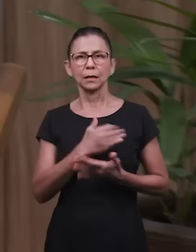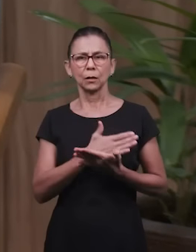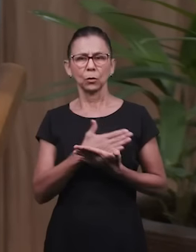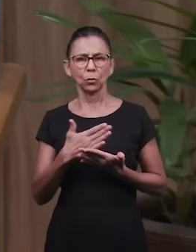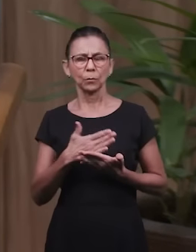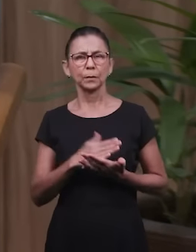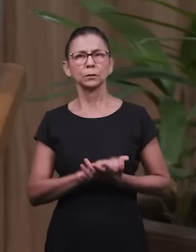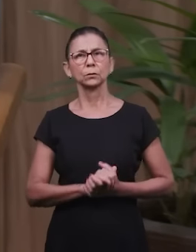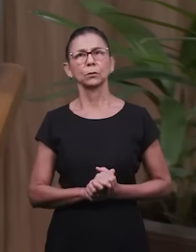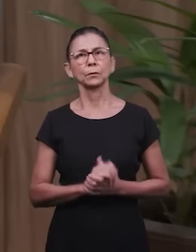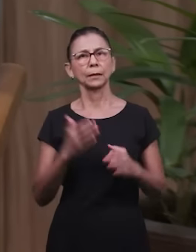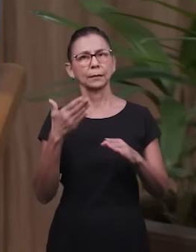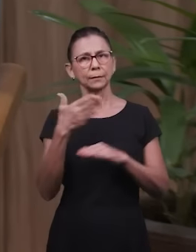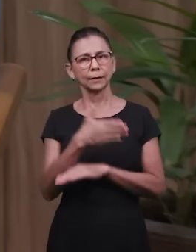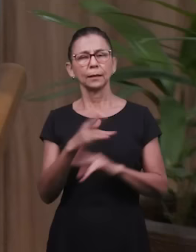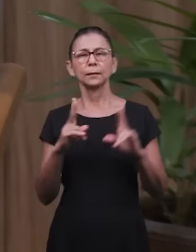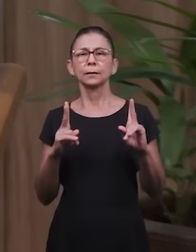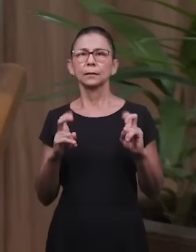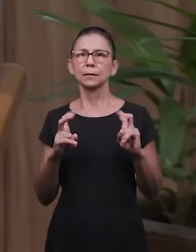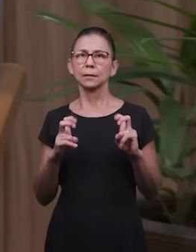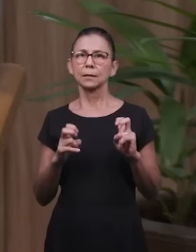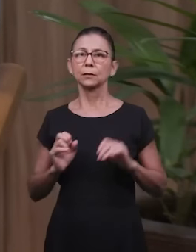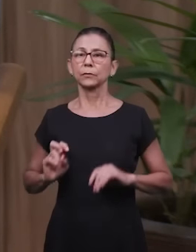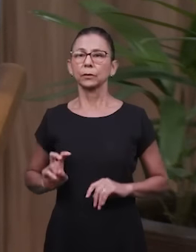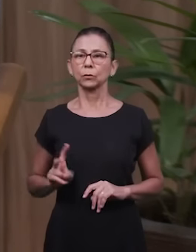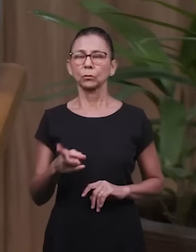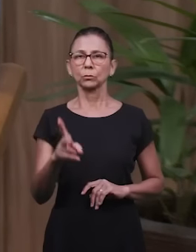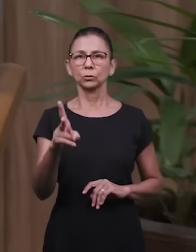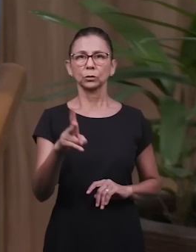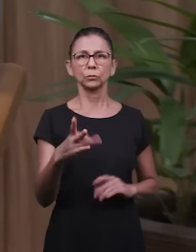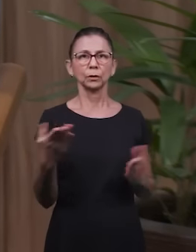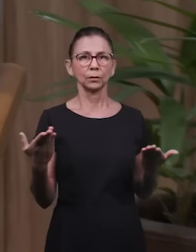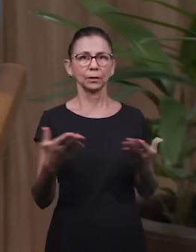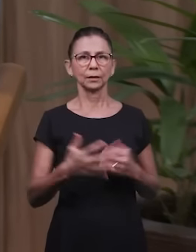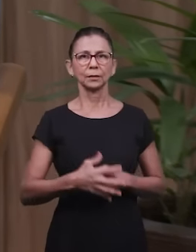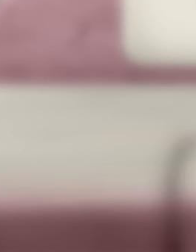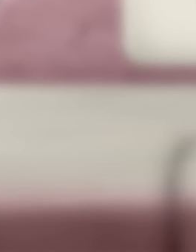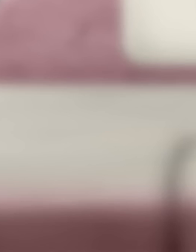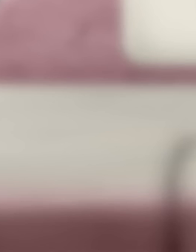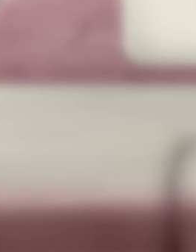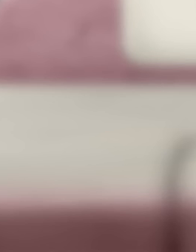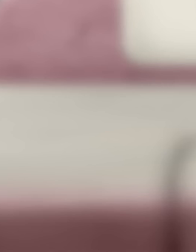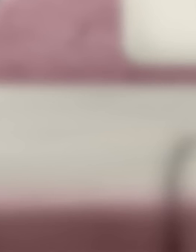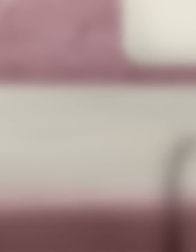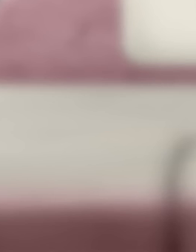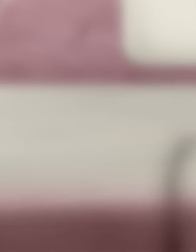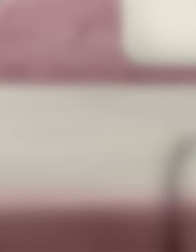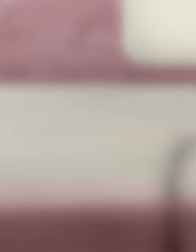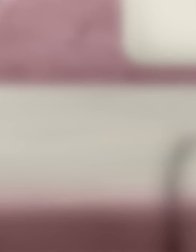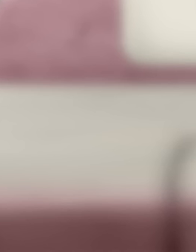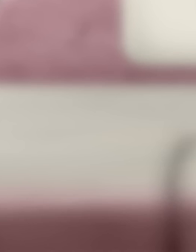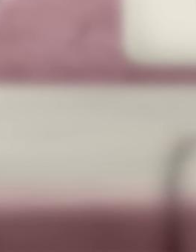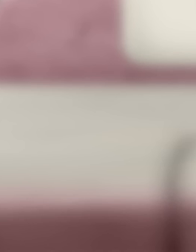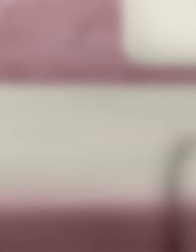a abordar este assunto, que ela vai continuar na edição de hoje.